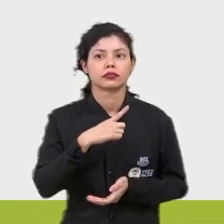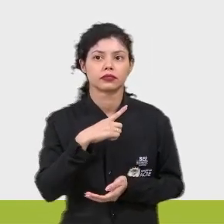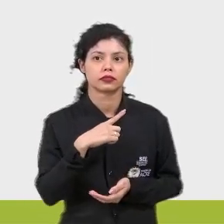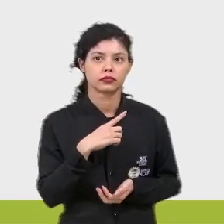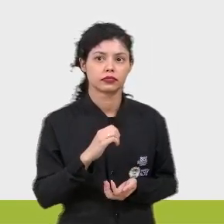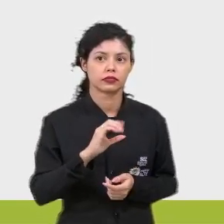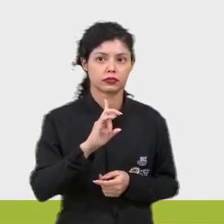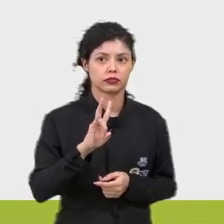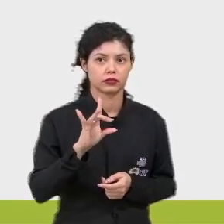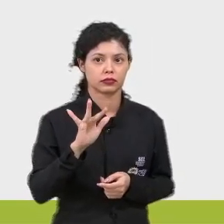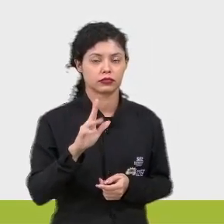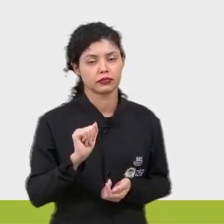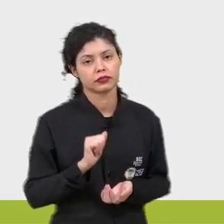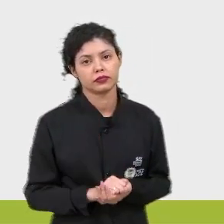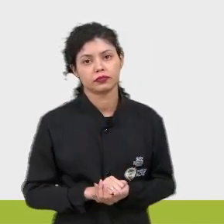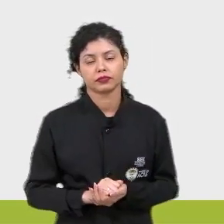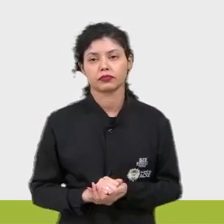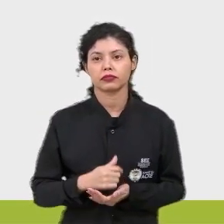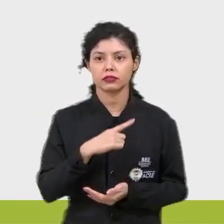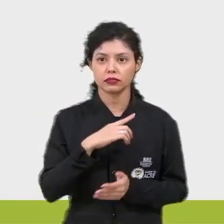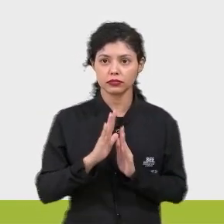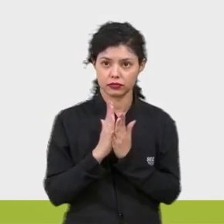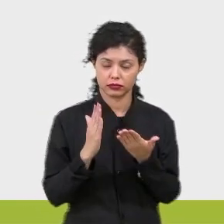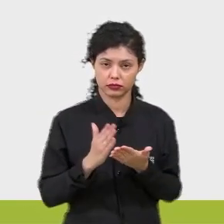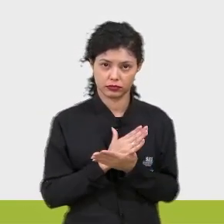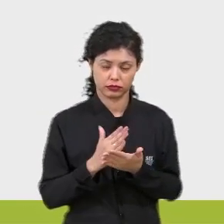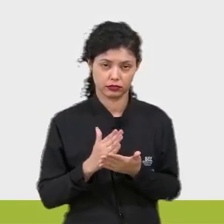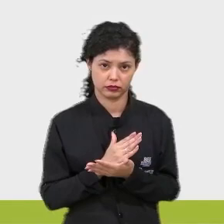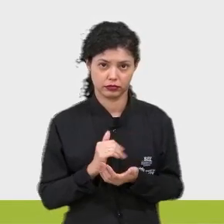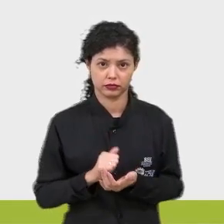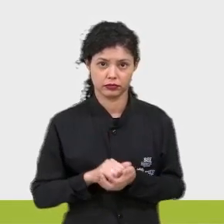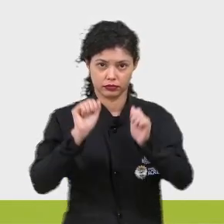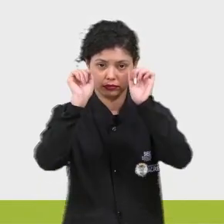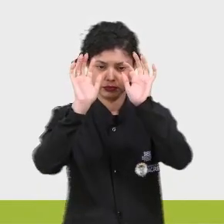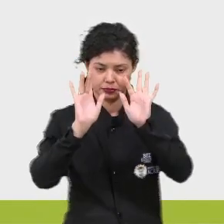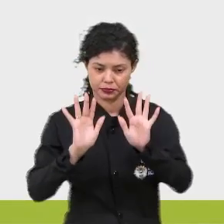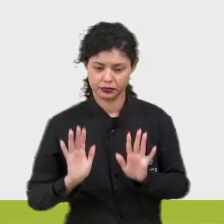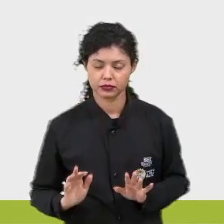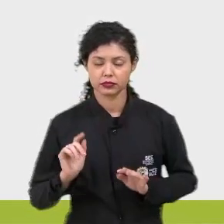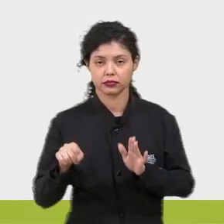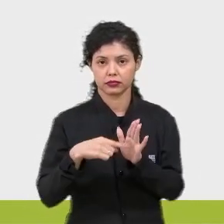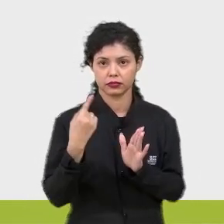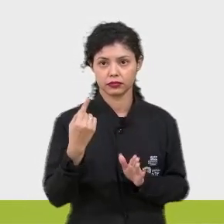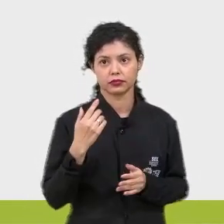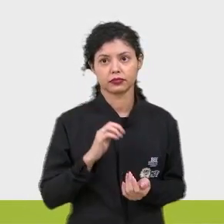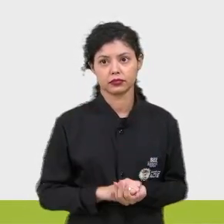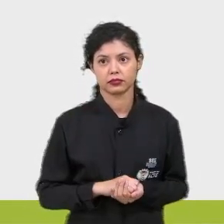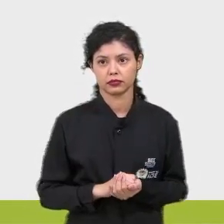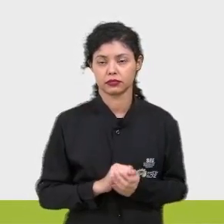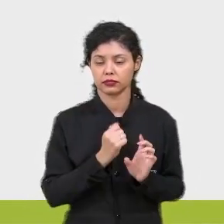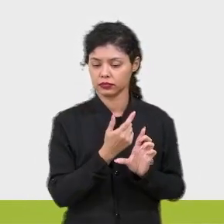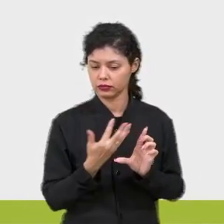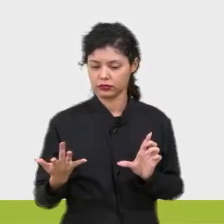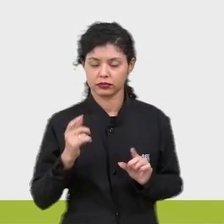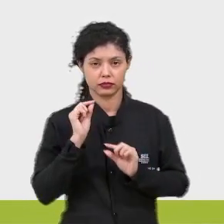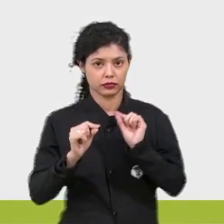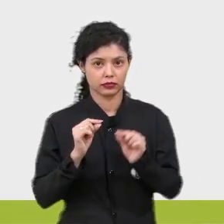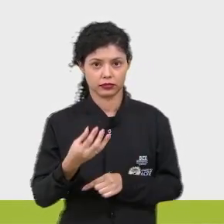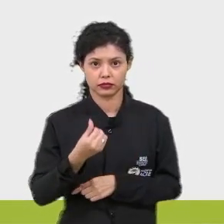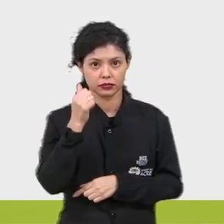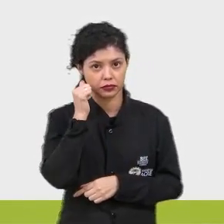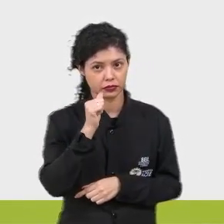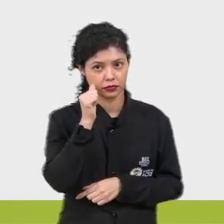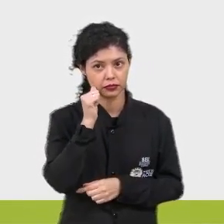um coveiro que deixa cair um livro na neve. É o primeiro de uma série que a menina